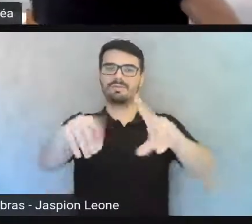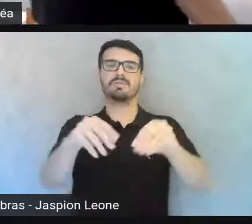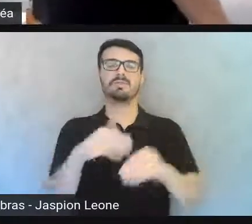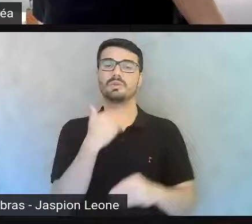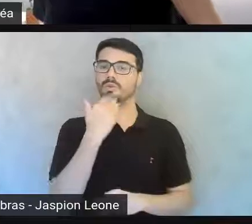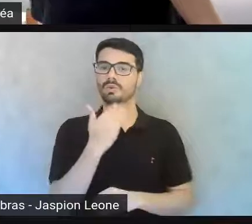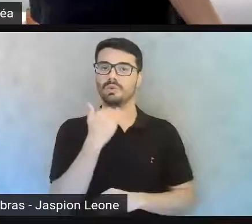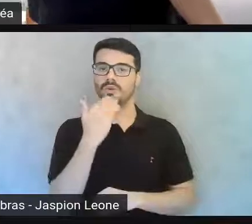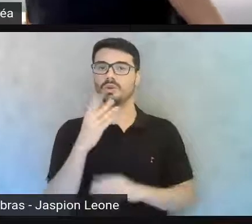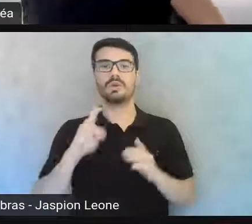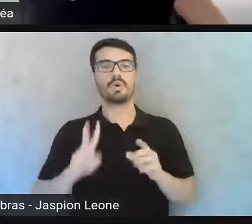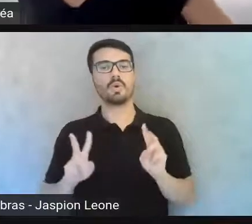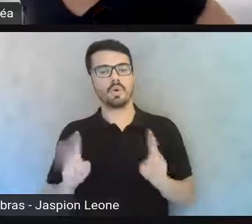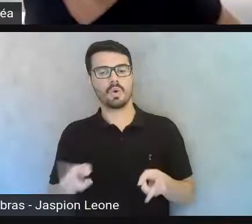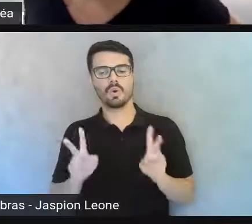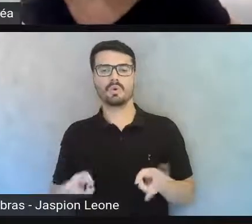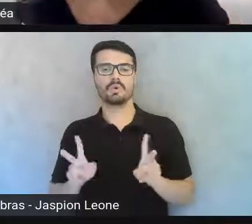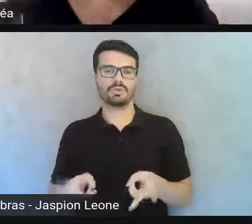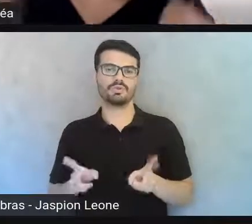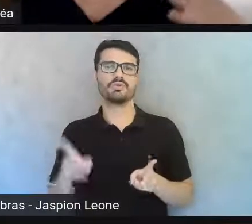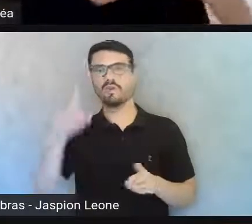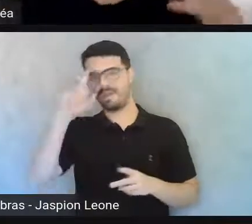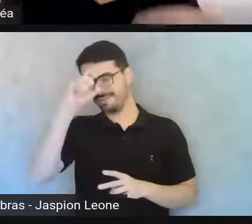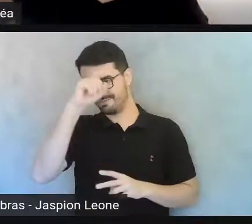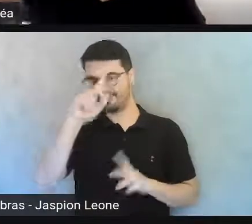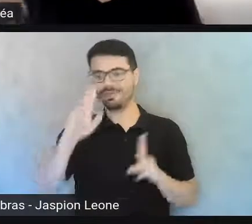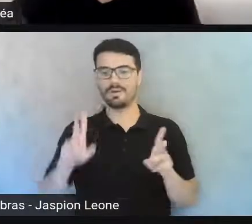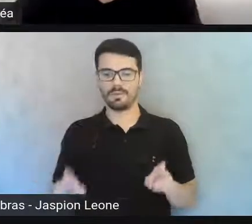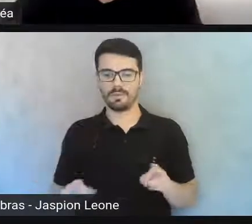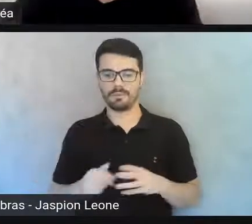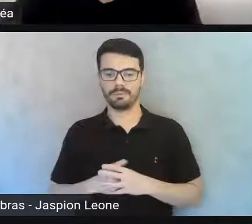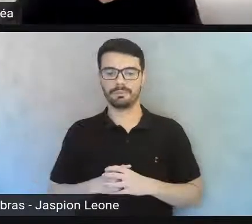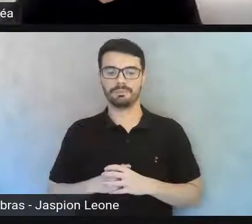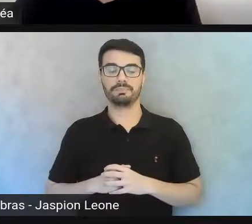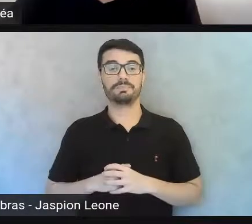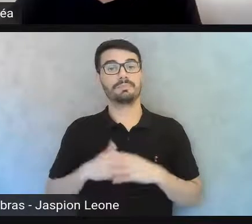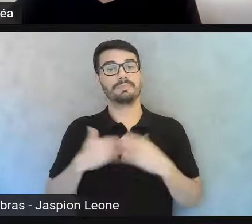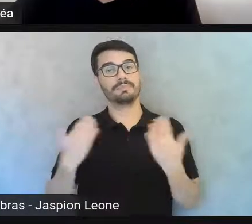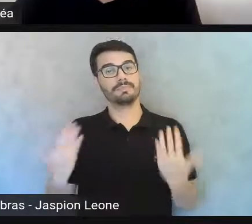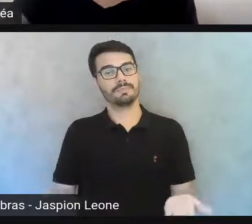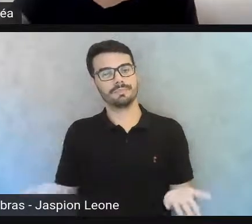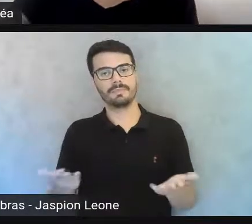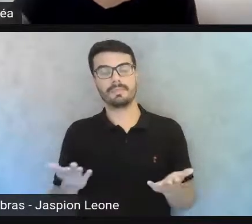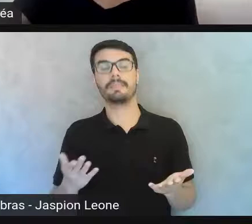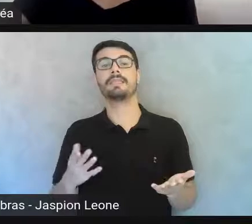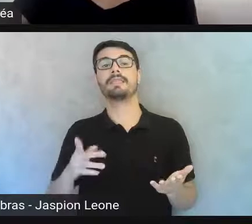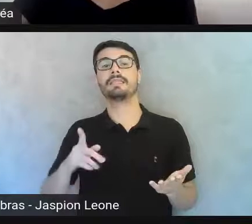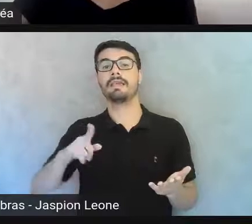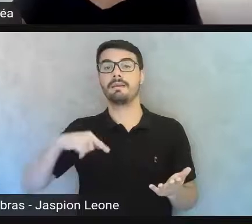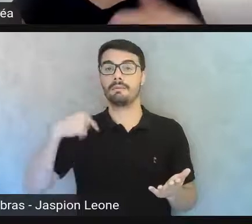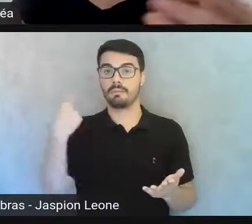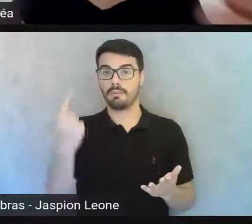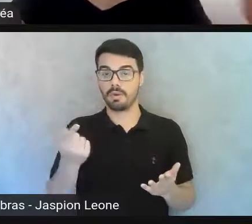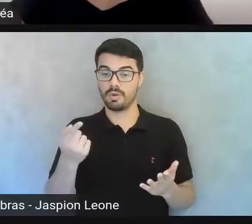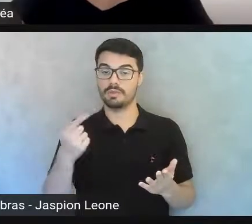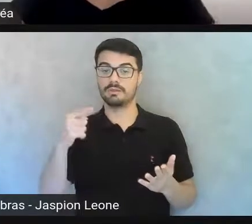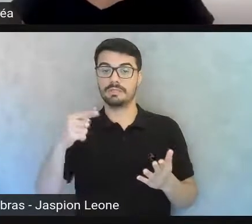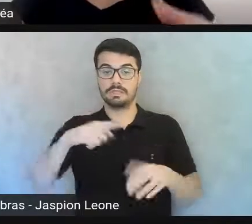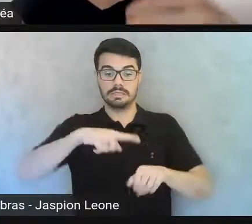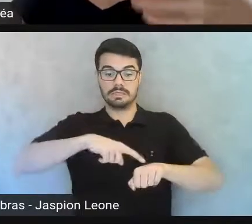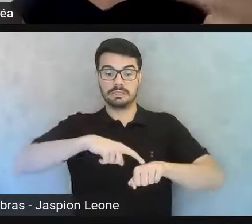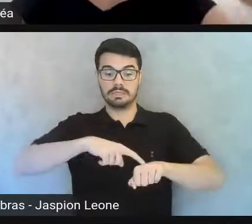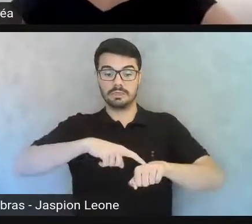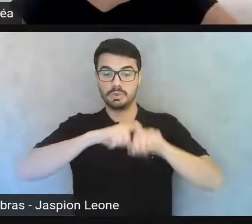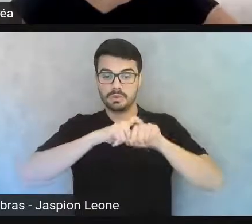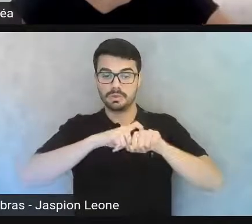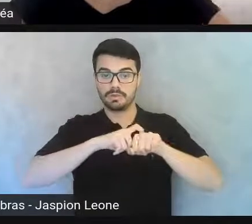ia continuar a dificuldade. Então, assim, foi em função disso, dessas suspensões ou